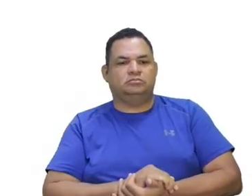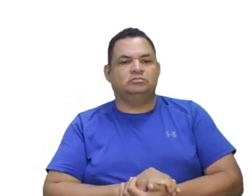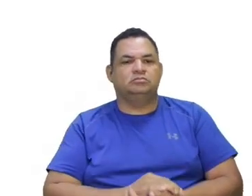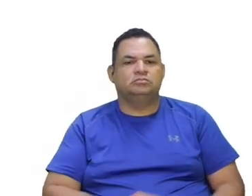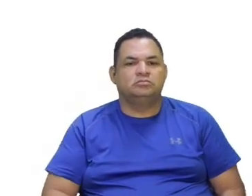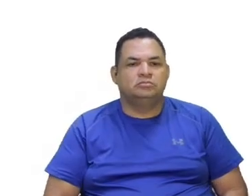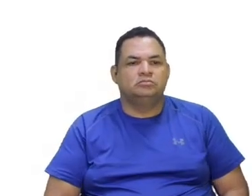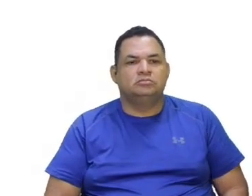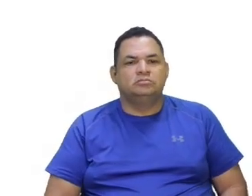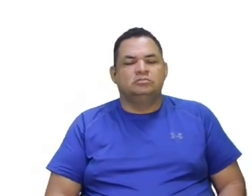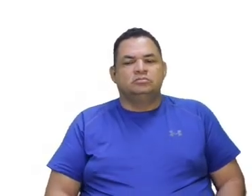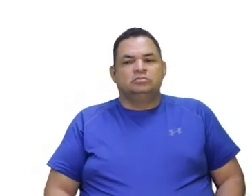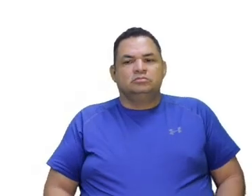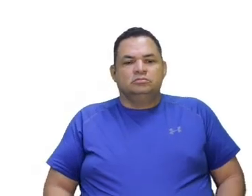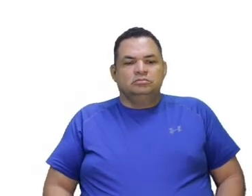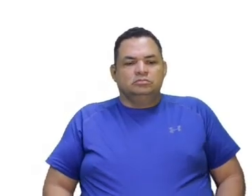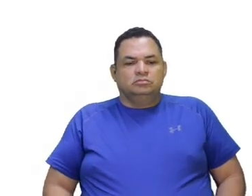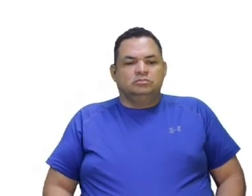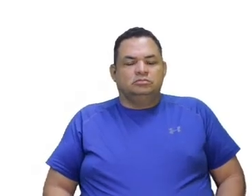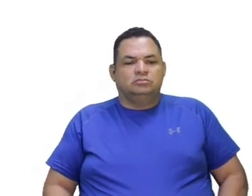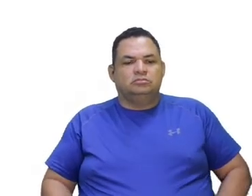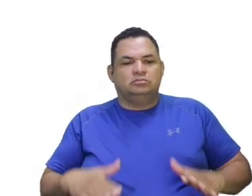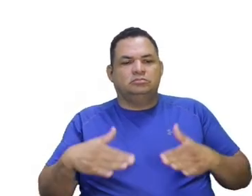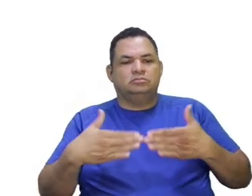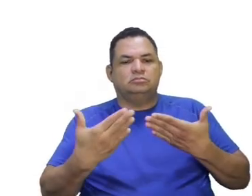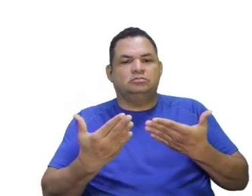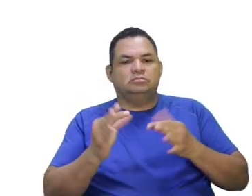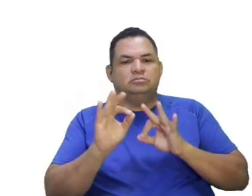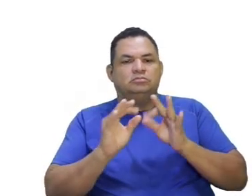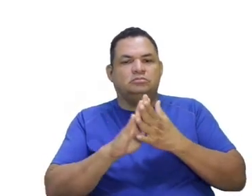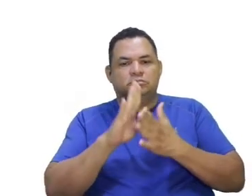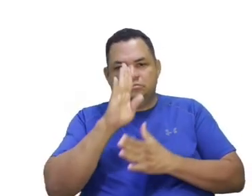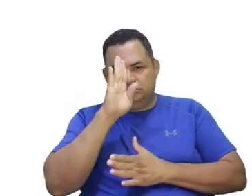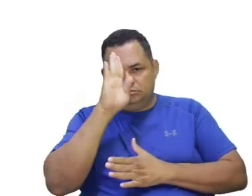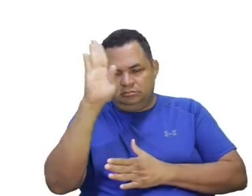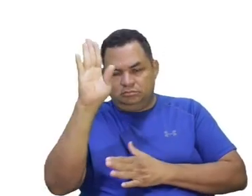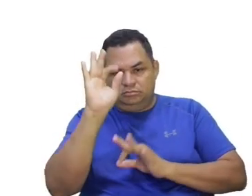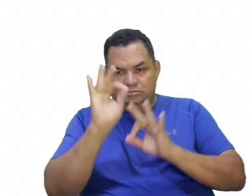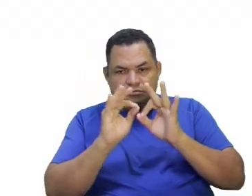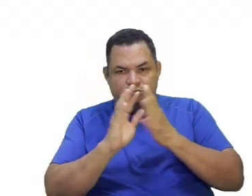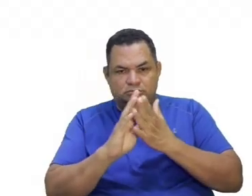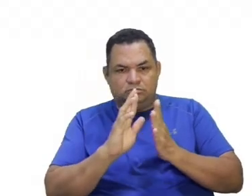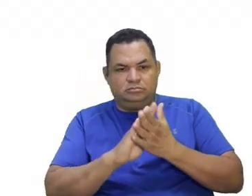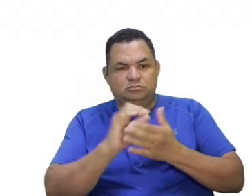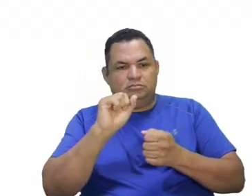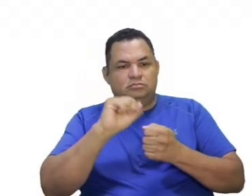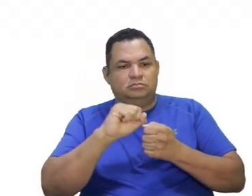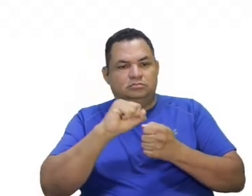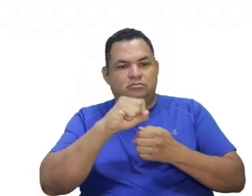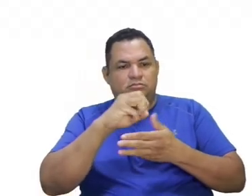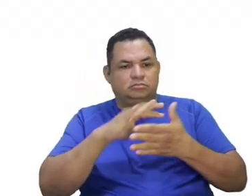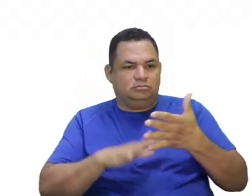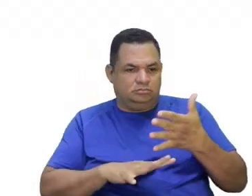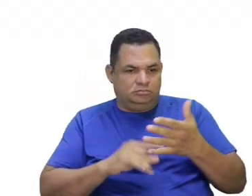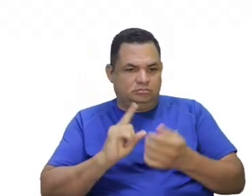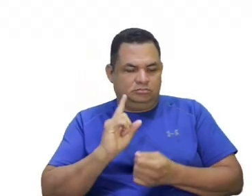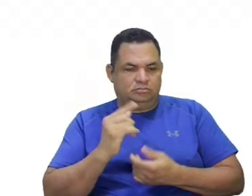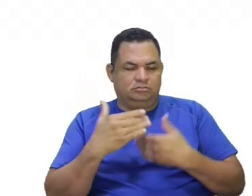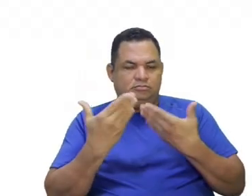24. E aí, qual é o ponto para a nossa